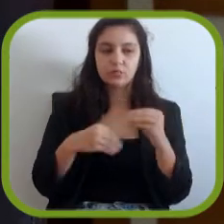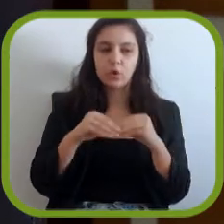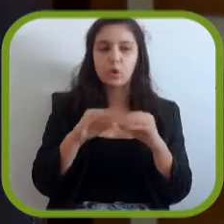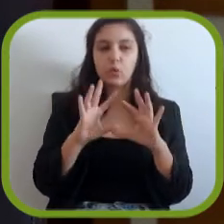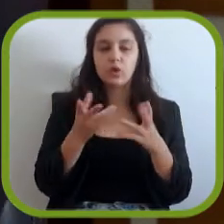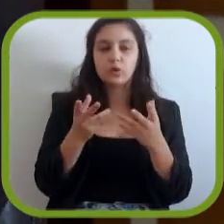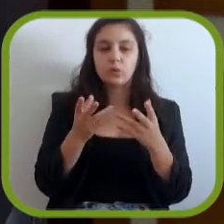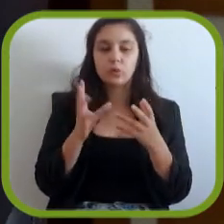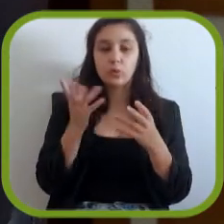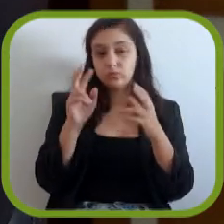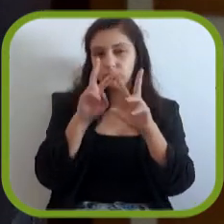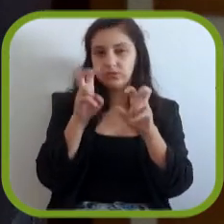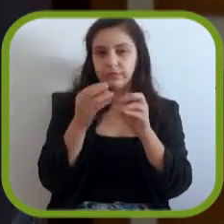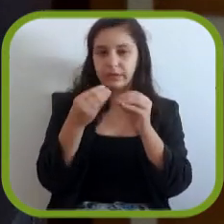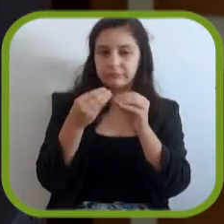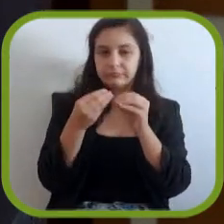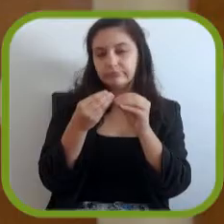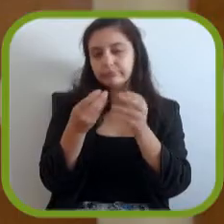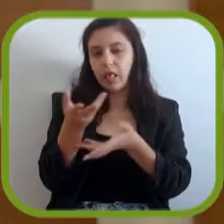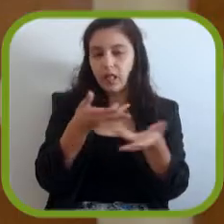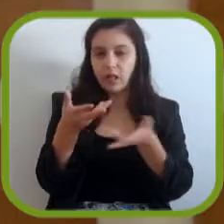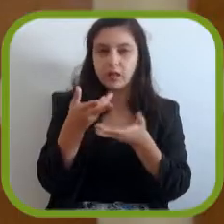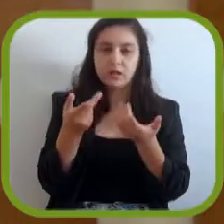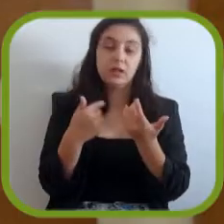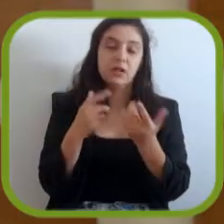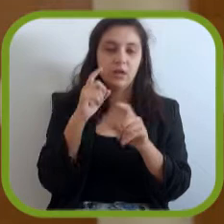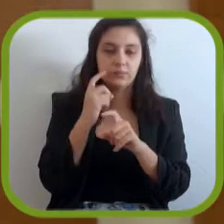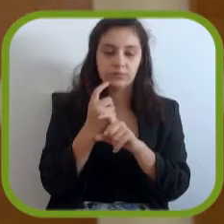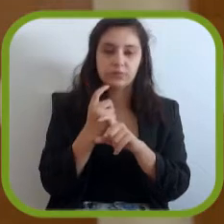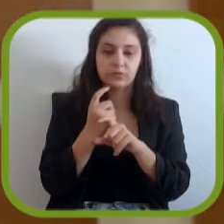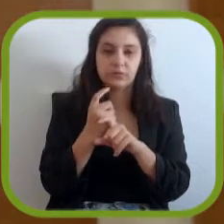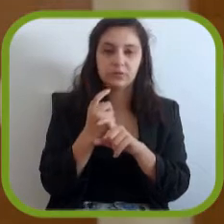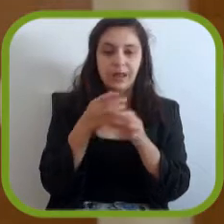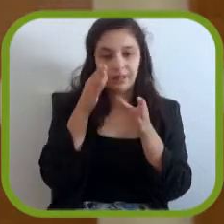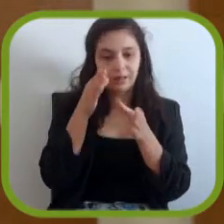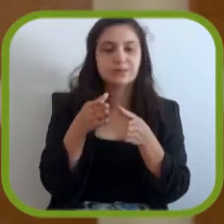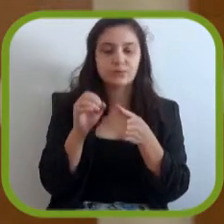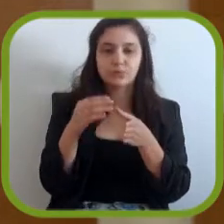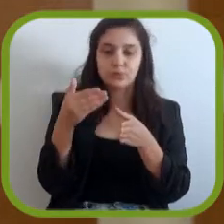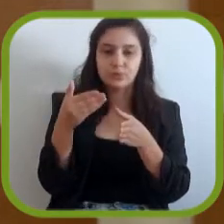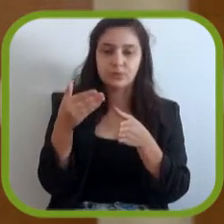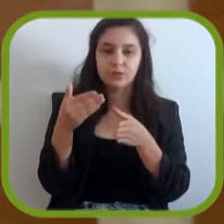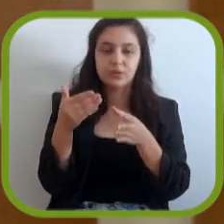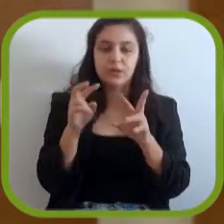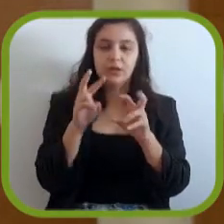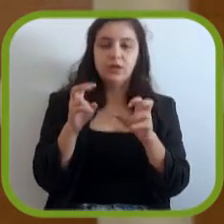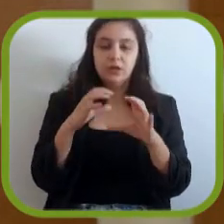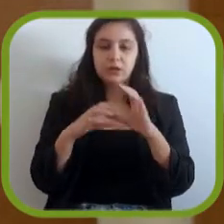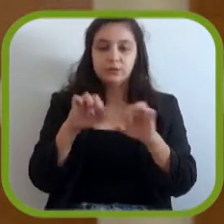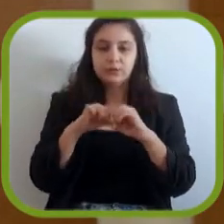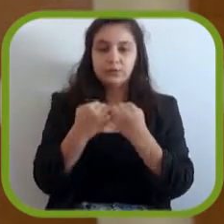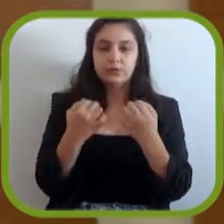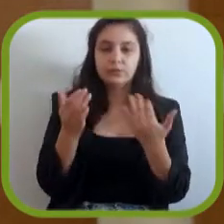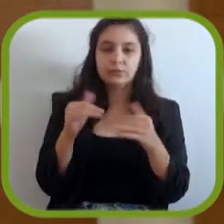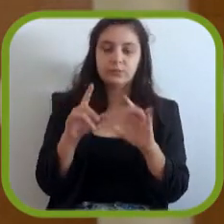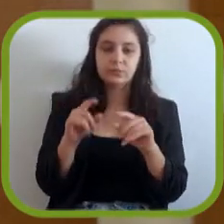média quando abordam este assunto? Sem dúvida. Tem-se observado que há não só uma maior atenção da parte dos